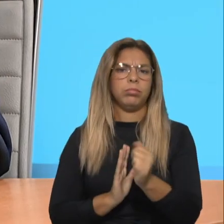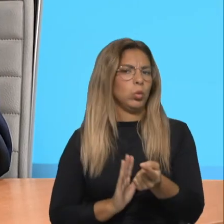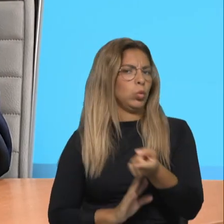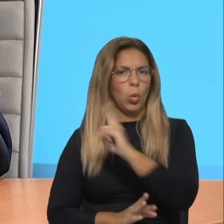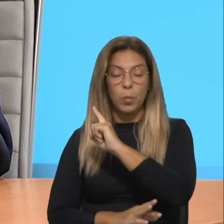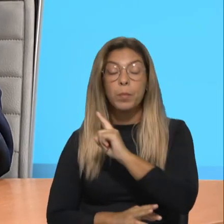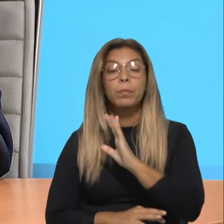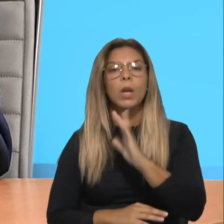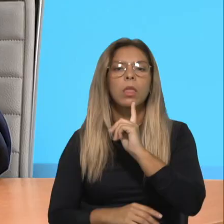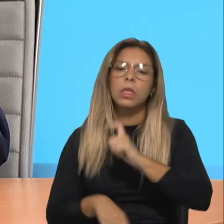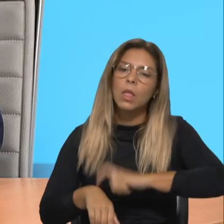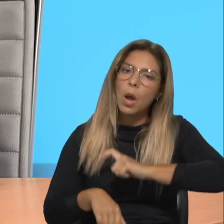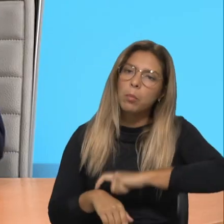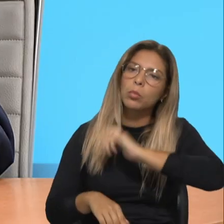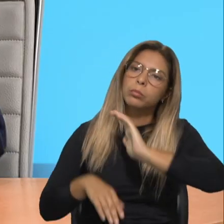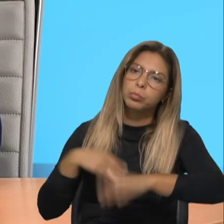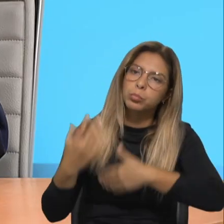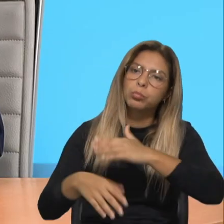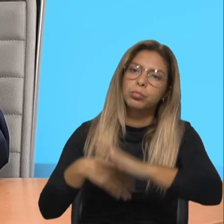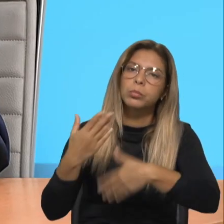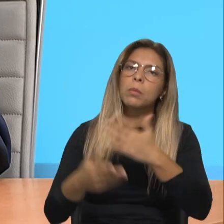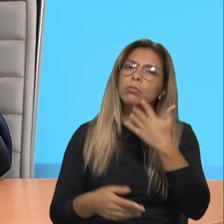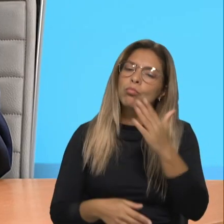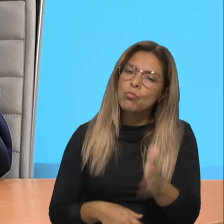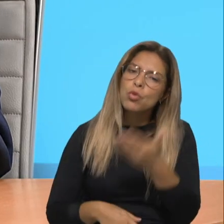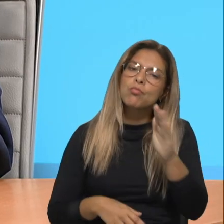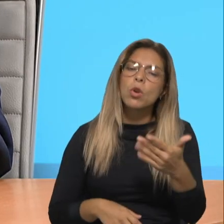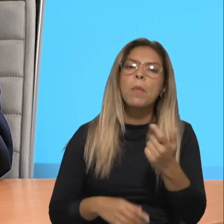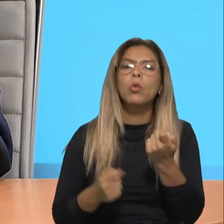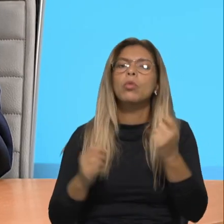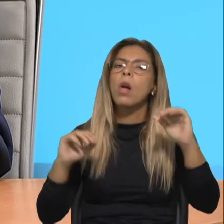longo do tempo, foi começando a ser filtrado. Ainda aparece aqui e acolá.